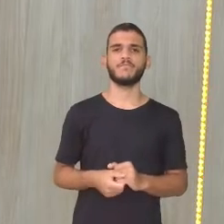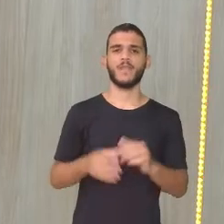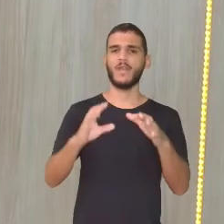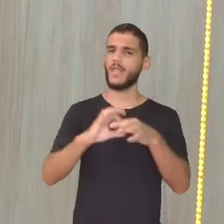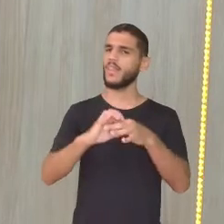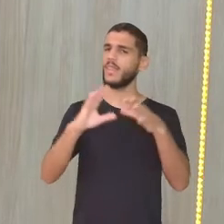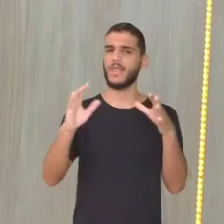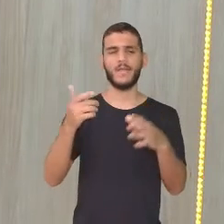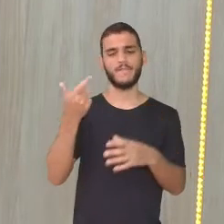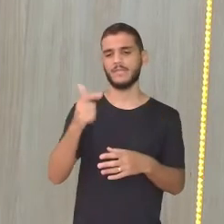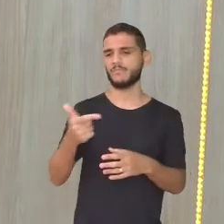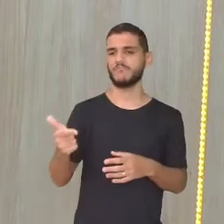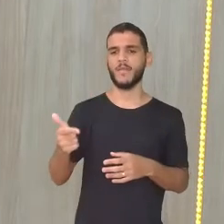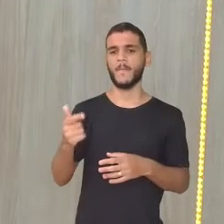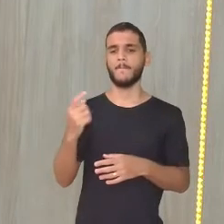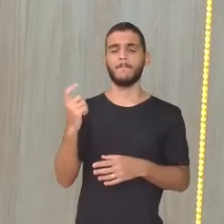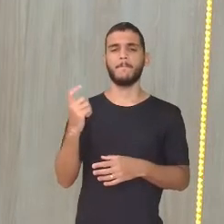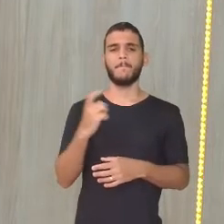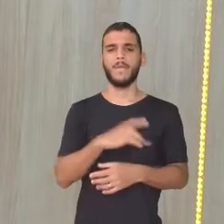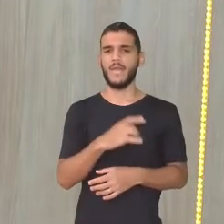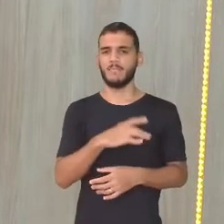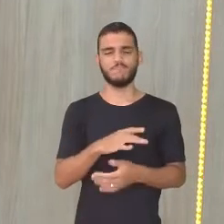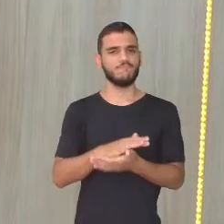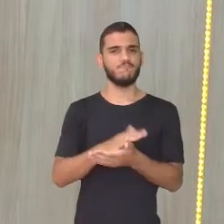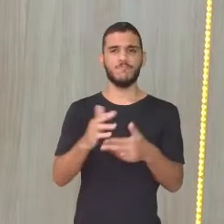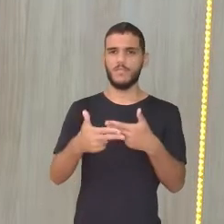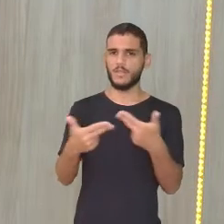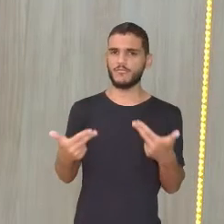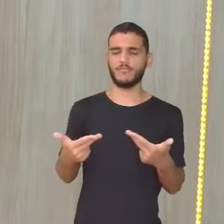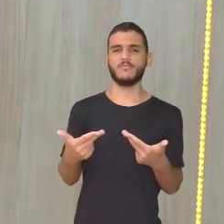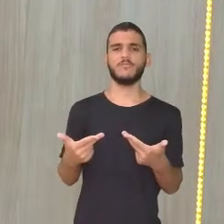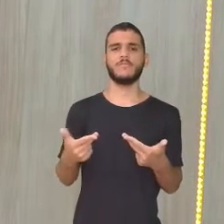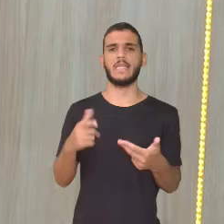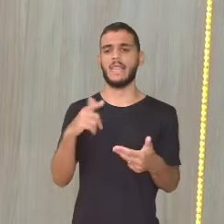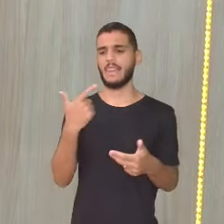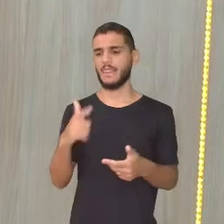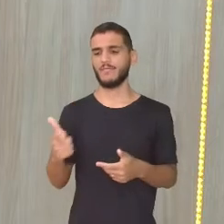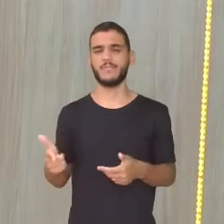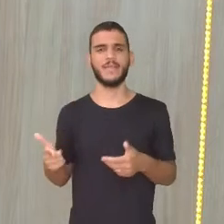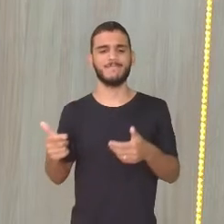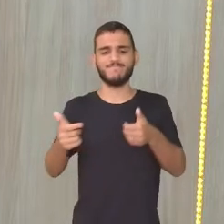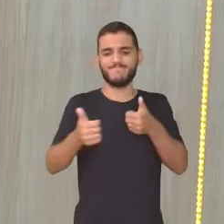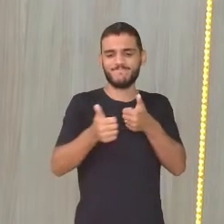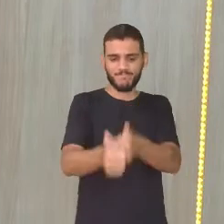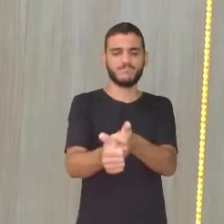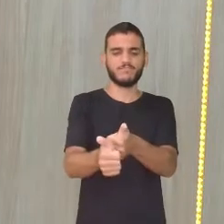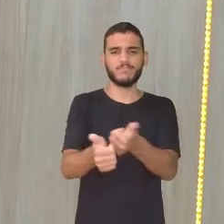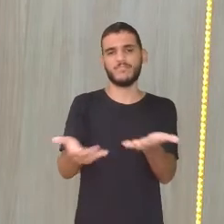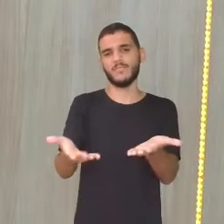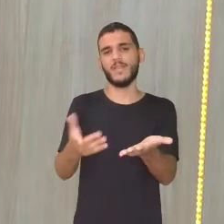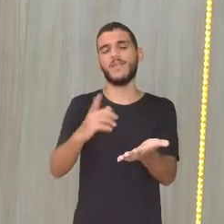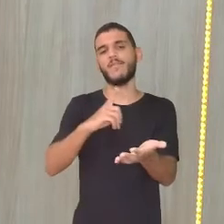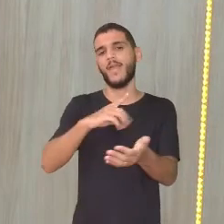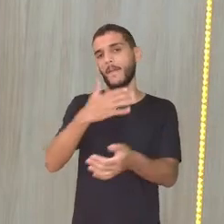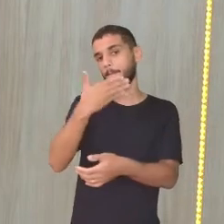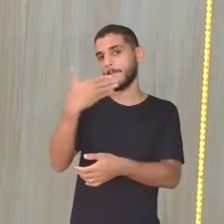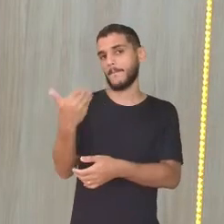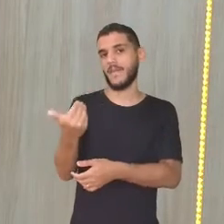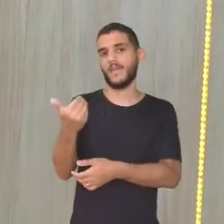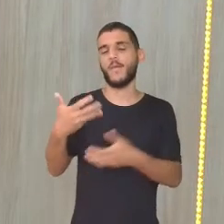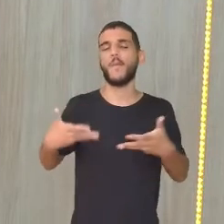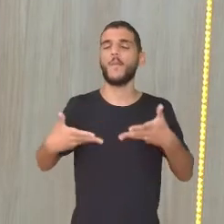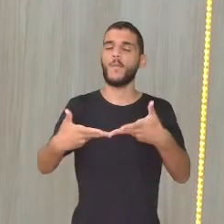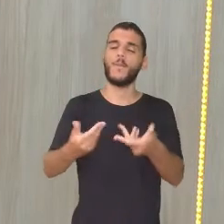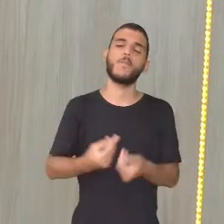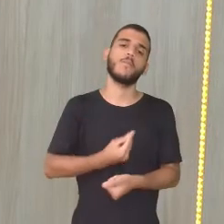Sem ter medo de ser perseguido, ser perseguida, né? Tem uma melhor qualidade de vida. Então, isso interfere na